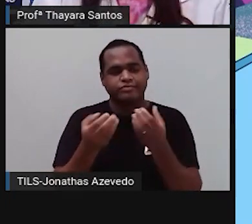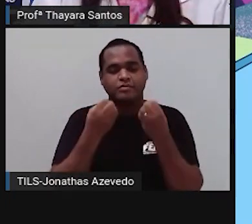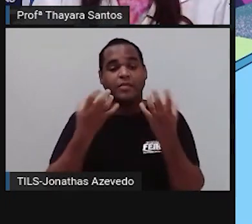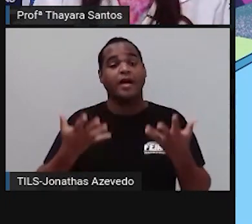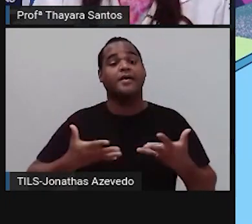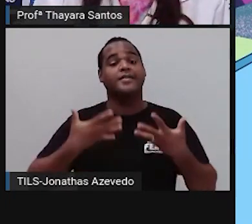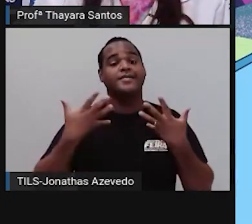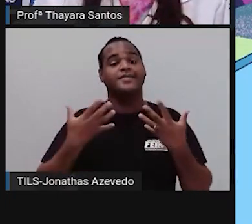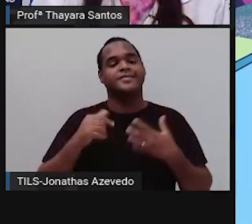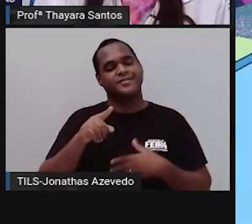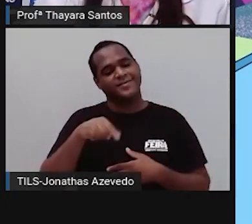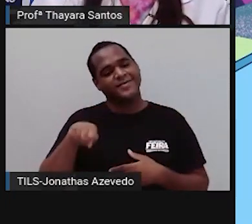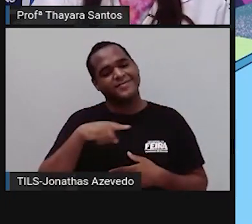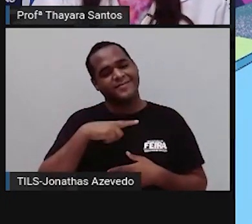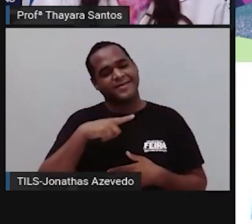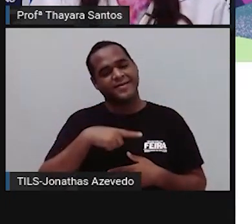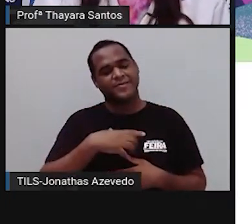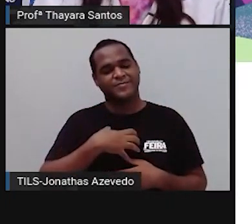enorme tê-los aqui conosco.